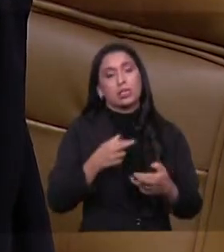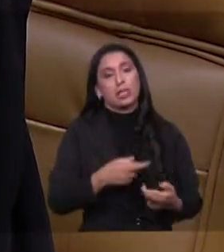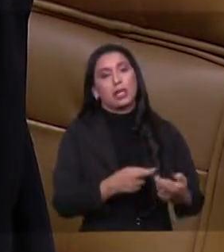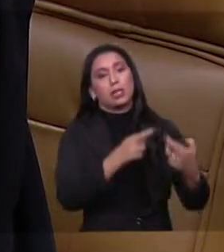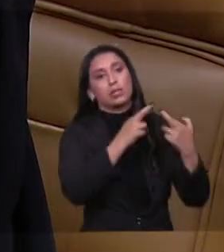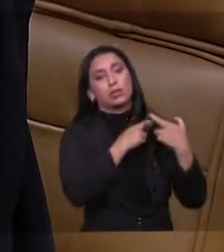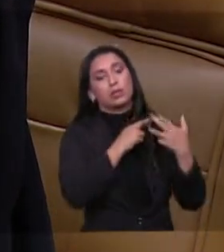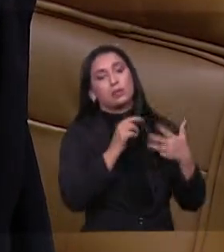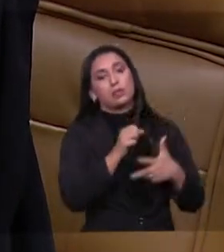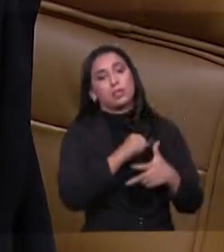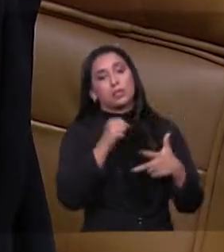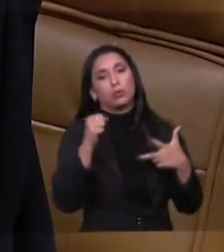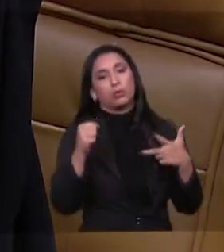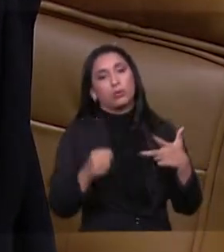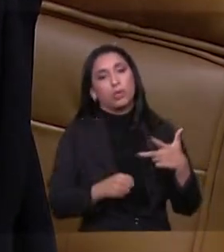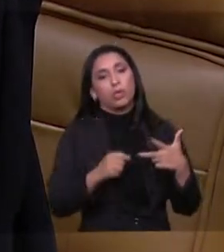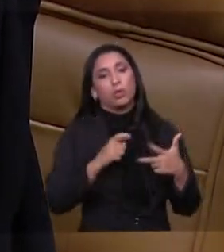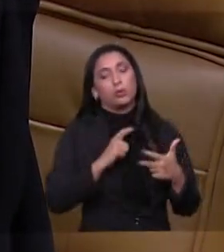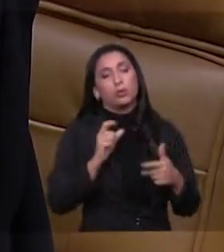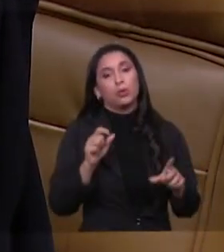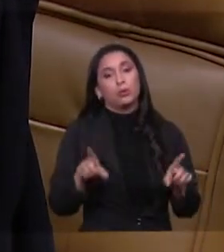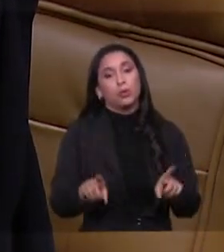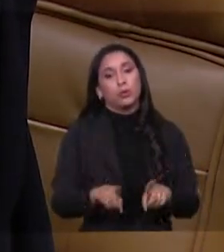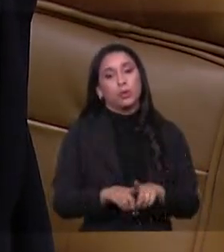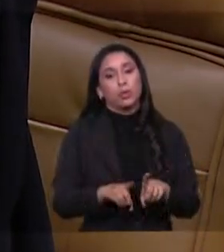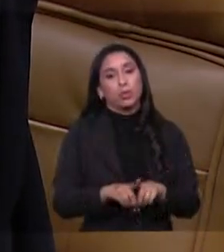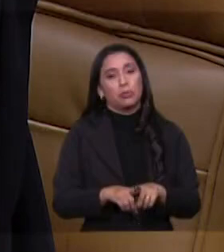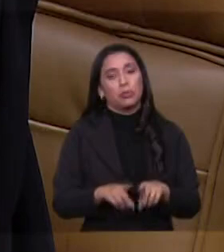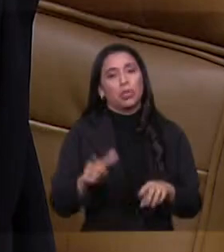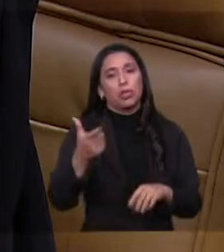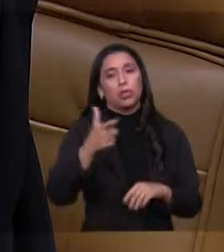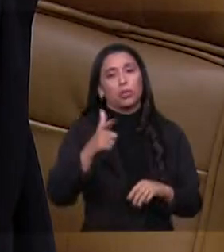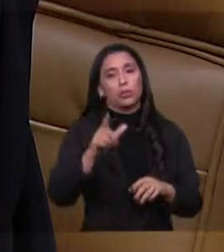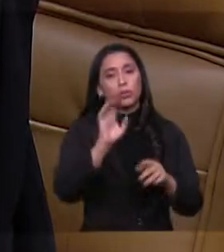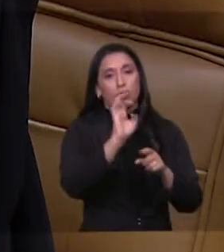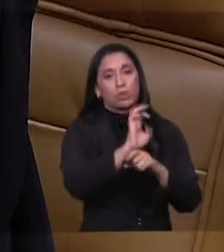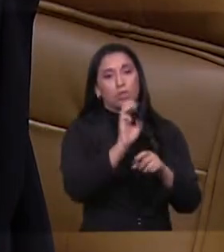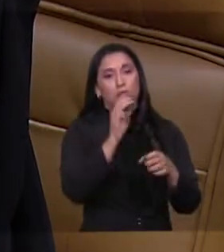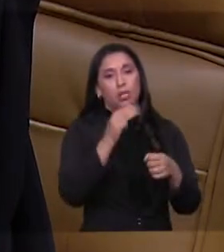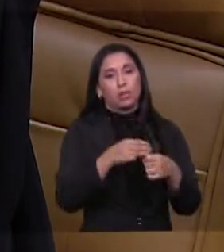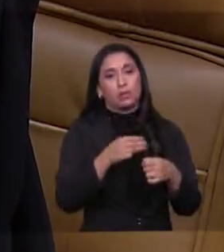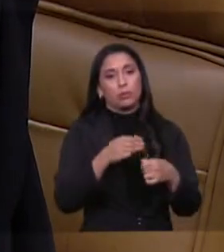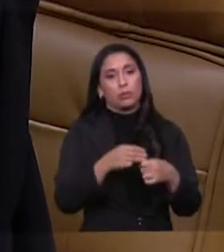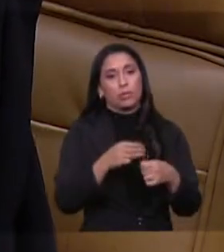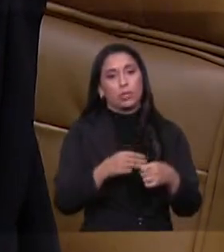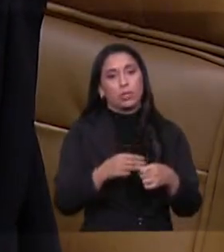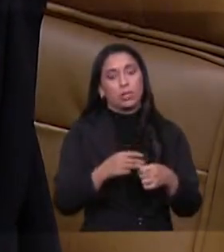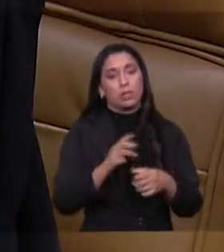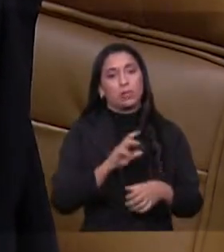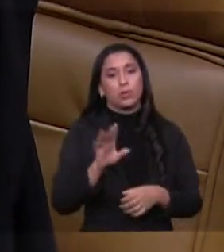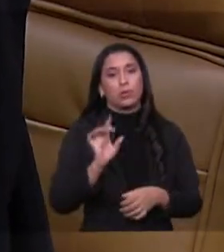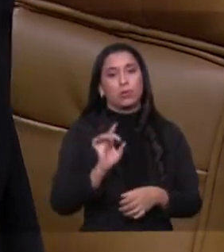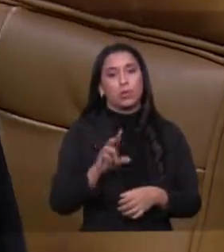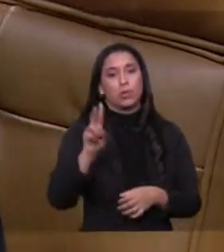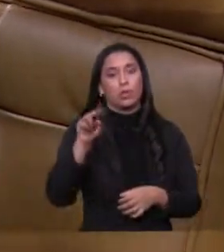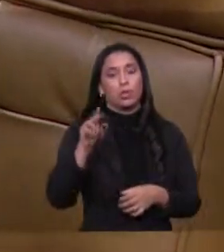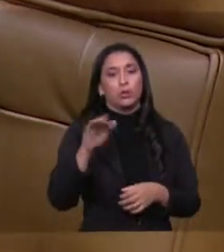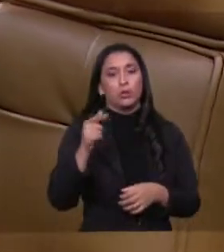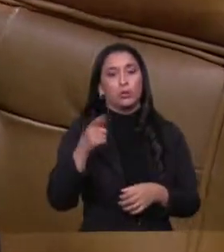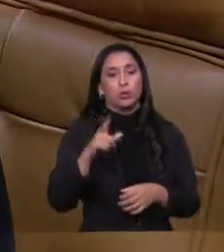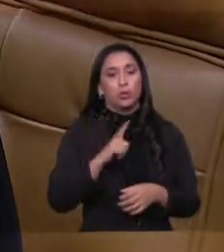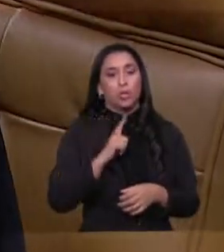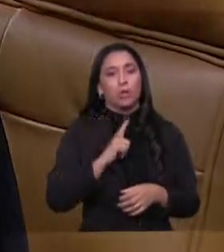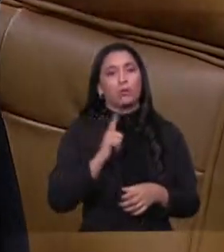responsabilização do poder público, inclusive dos demais entes federados, não se restringindo à União, quando tiverem